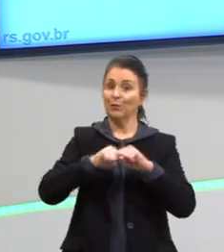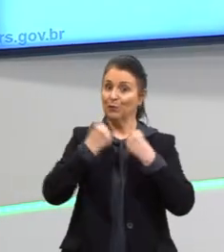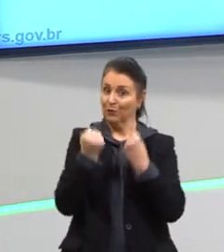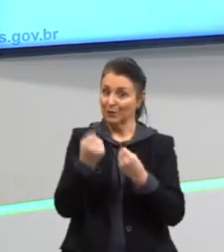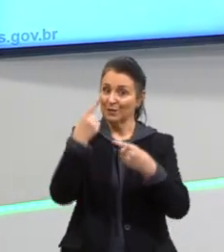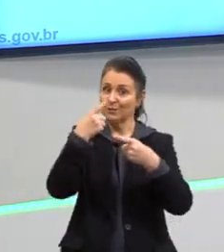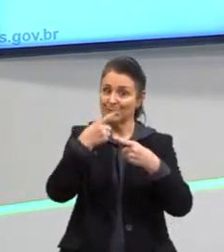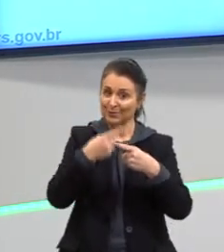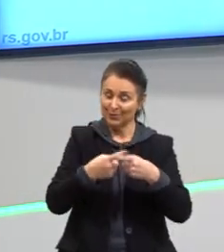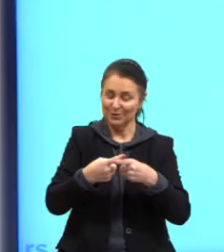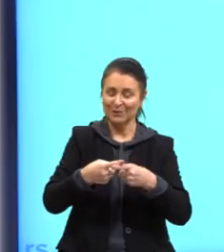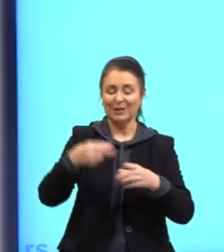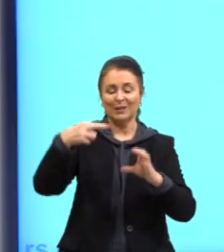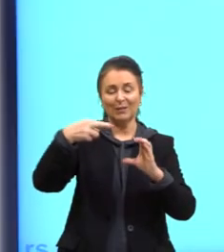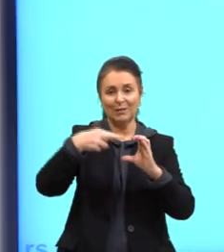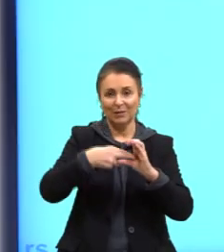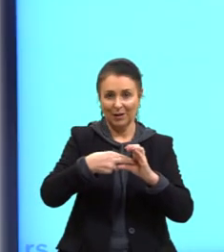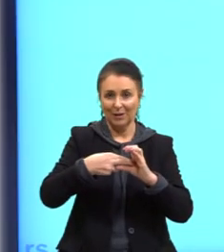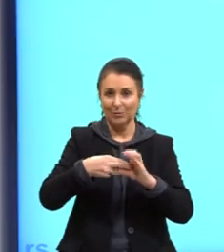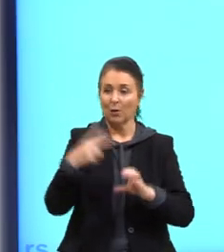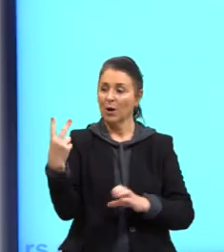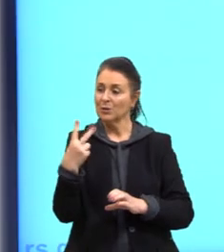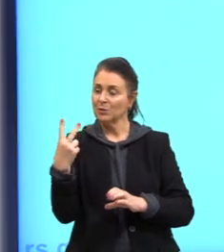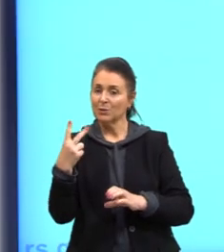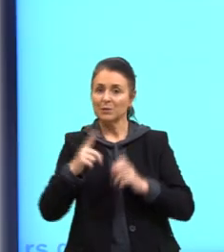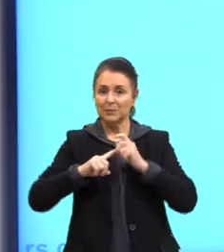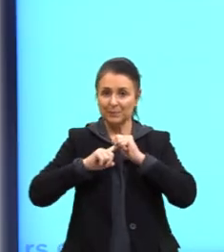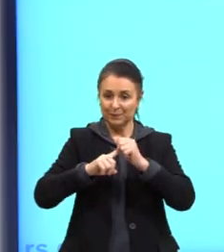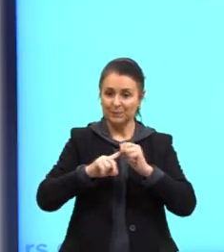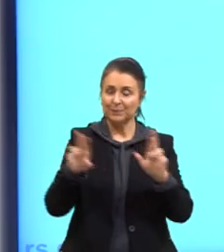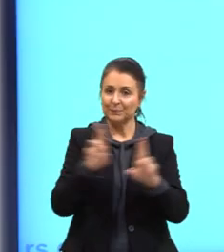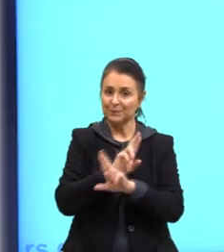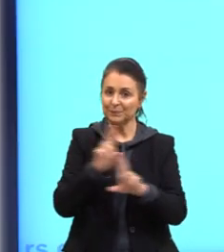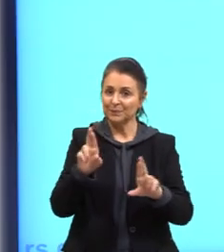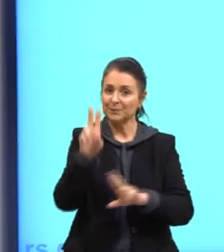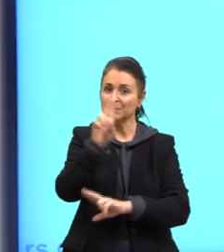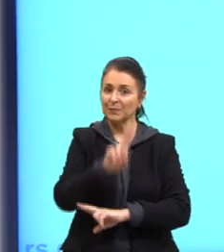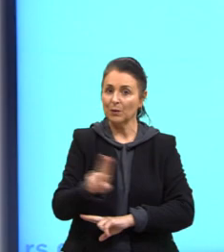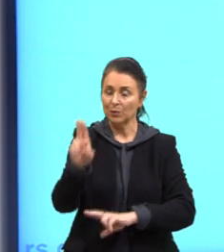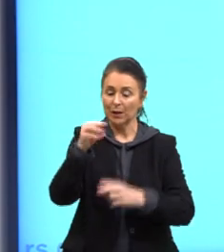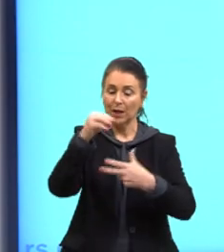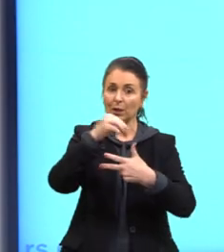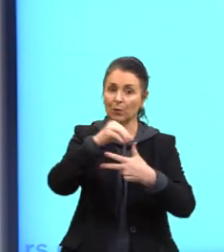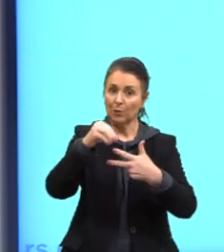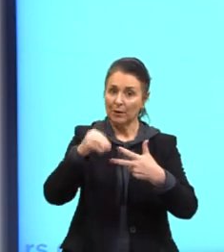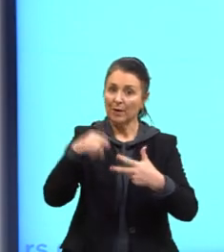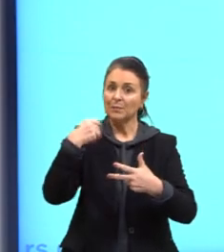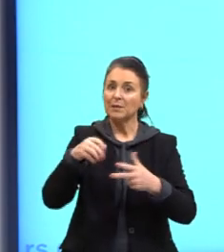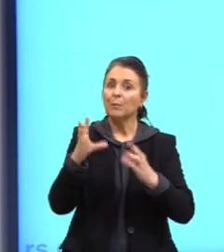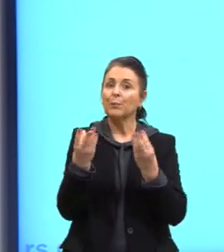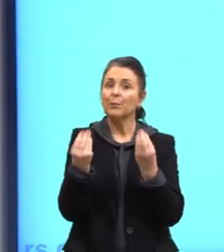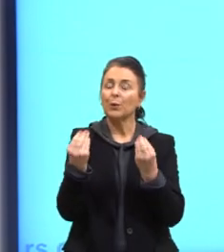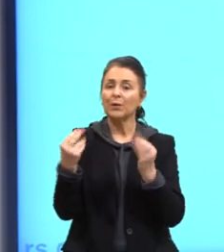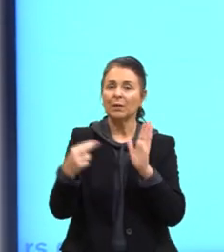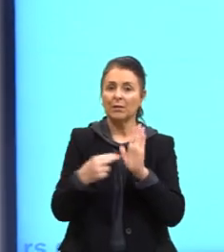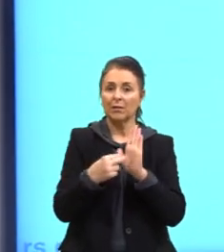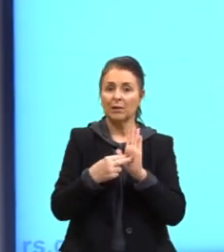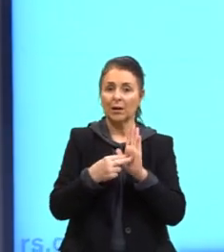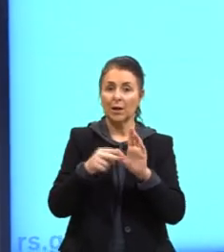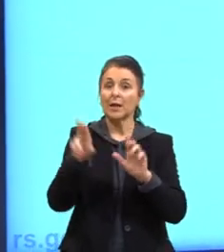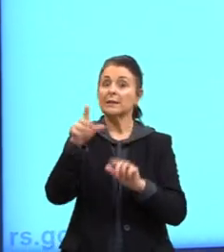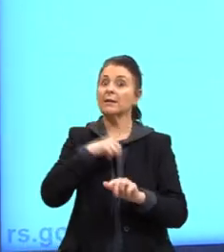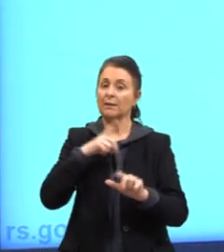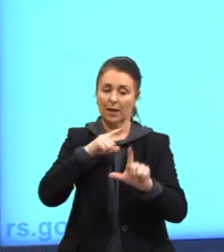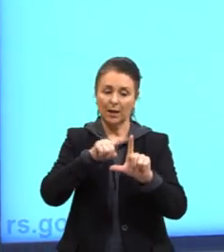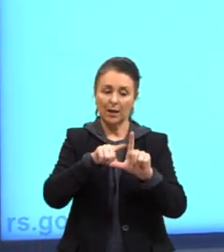da Então essas são as duas principais relações que a gente usa Então não é nem você fiquei prestando atenção se apareceu ângulo a